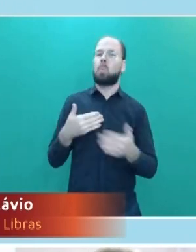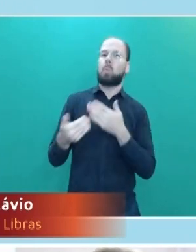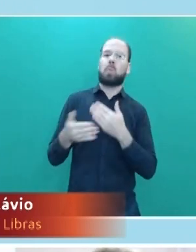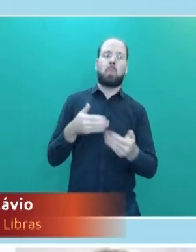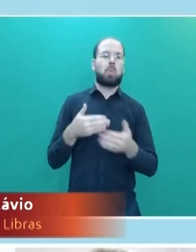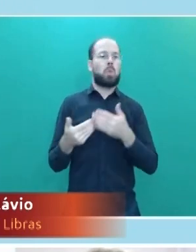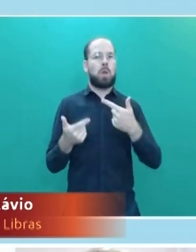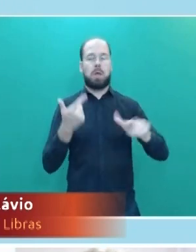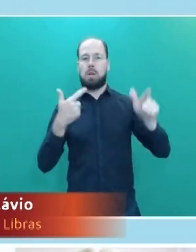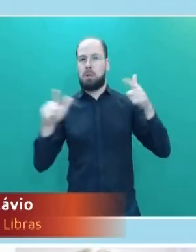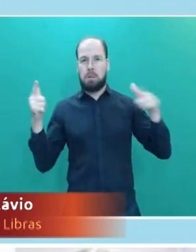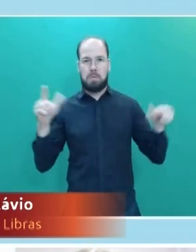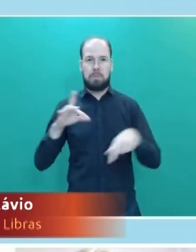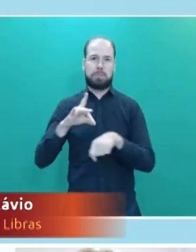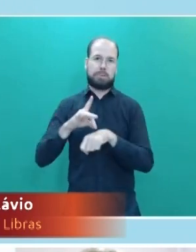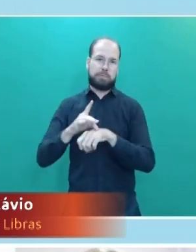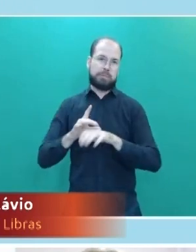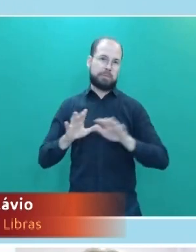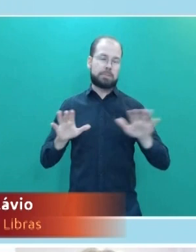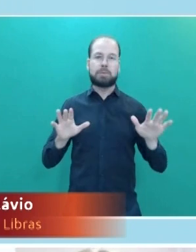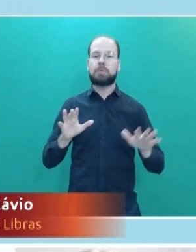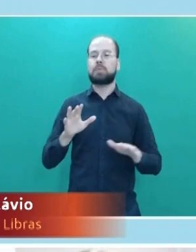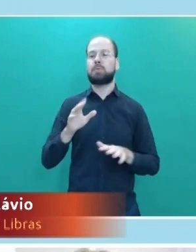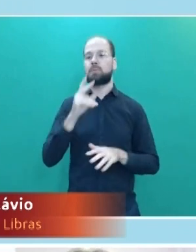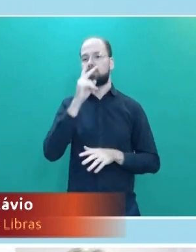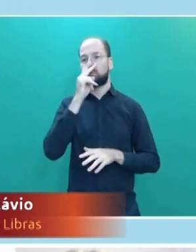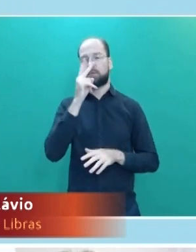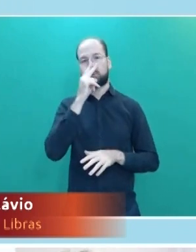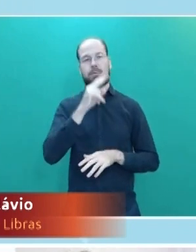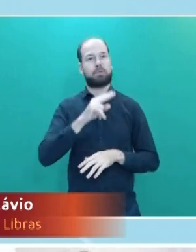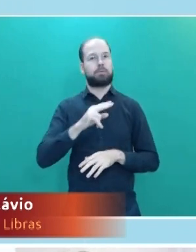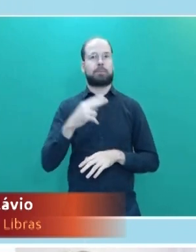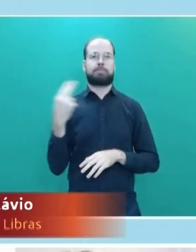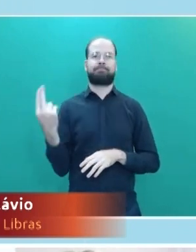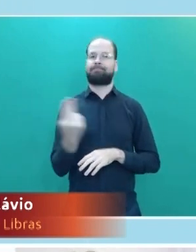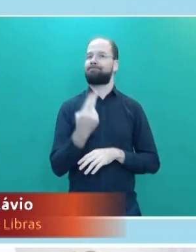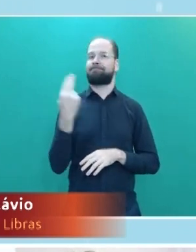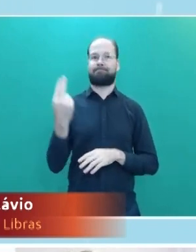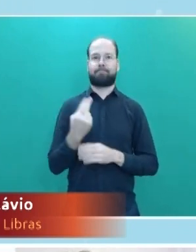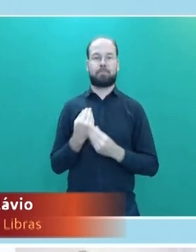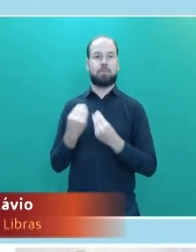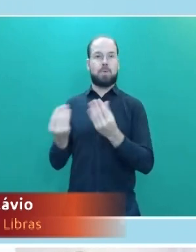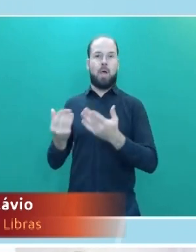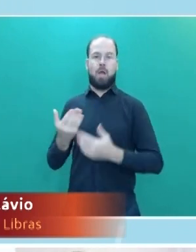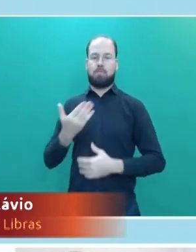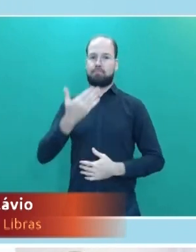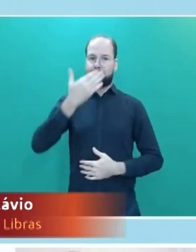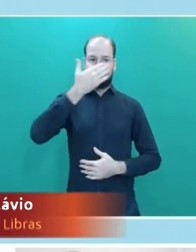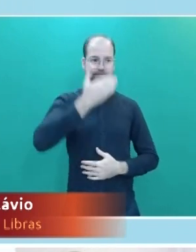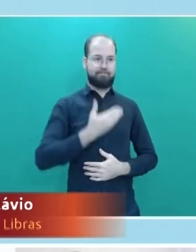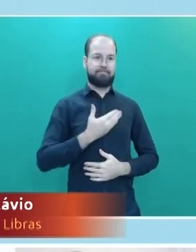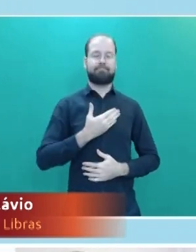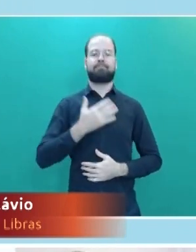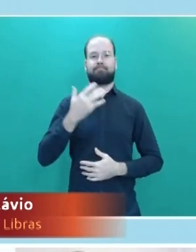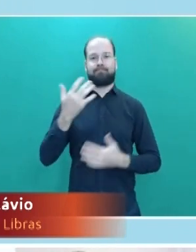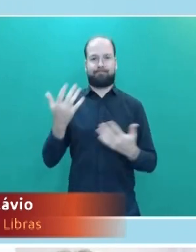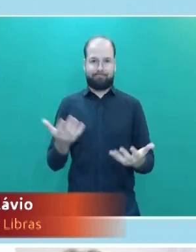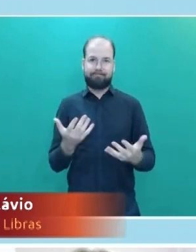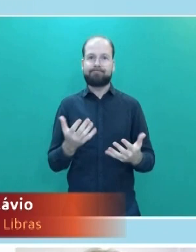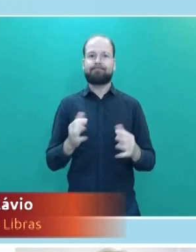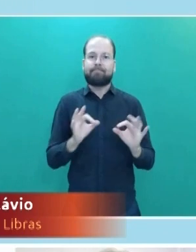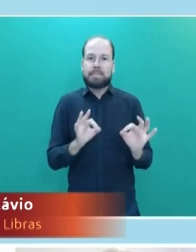carne, mas que não dá condições dignas, né? E